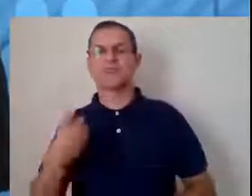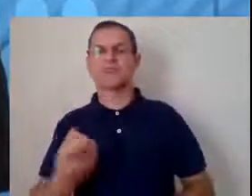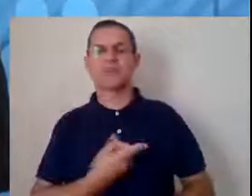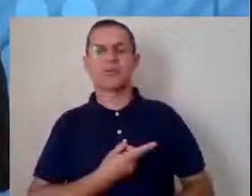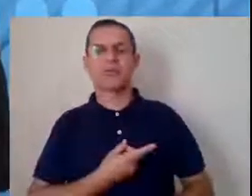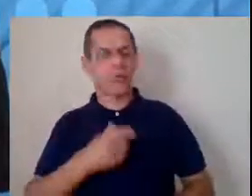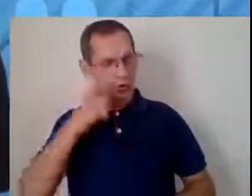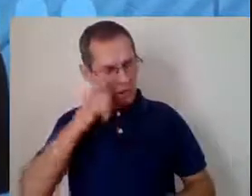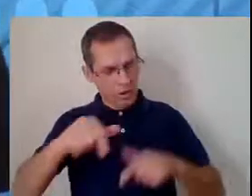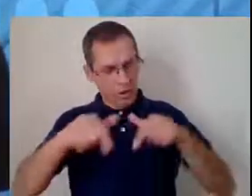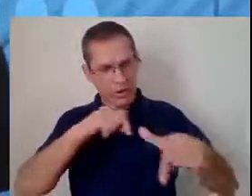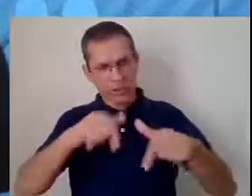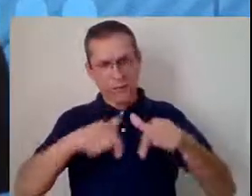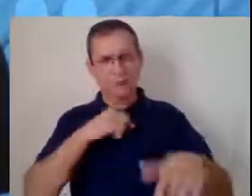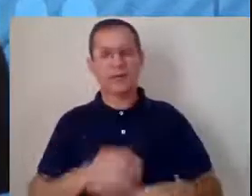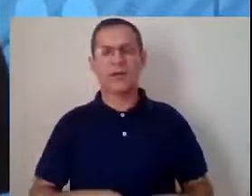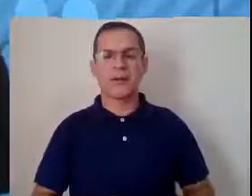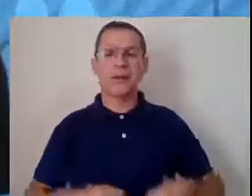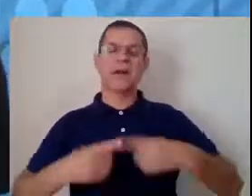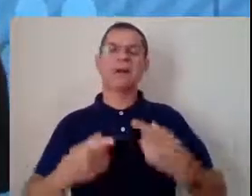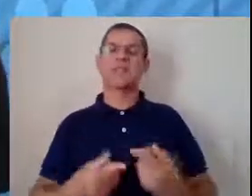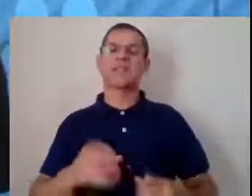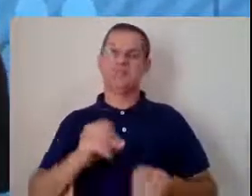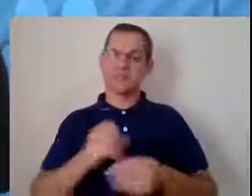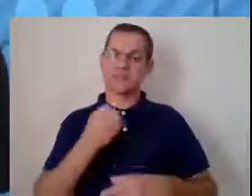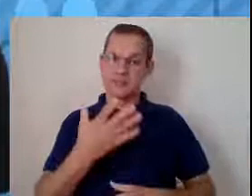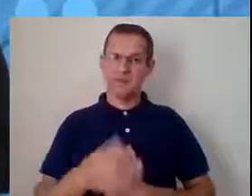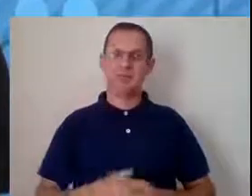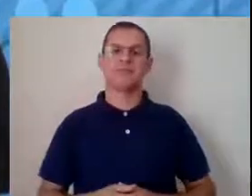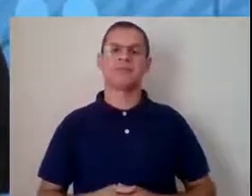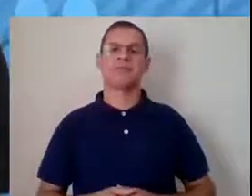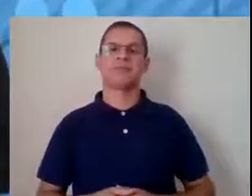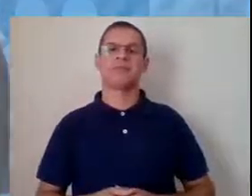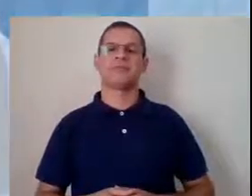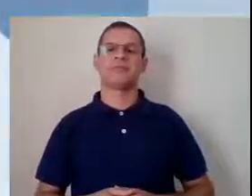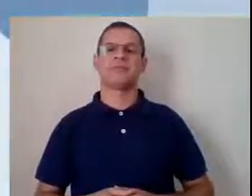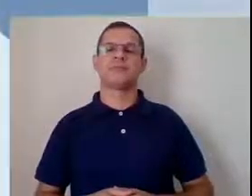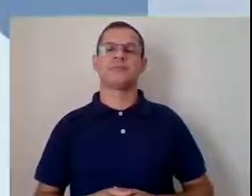gente conseguir trabalhar e trabalhar bem.